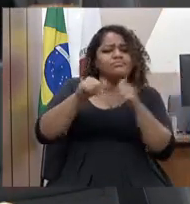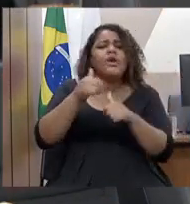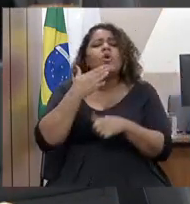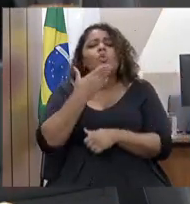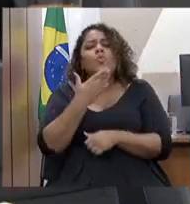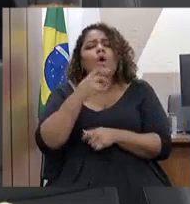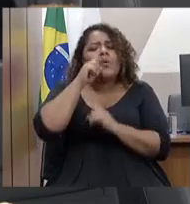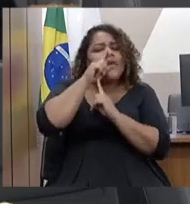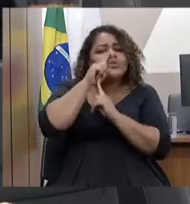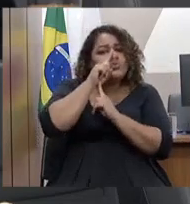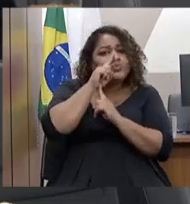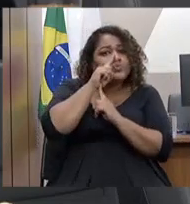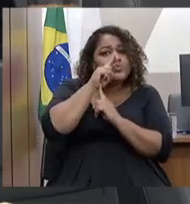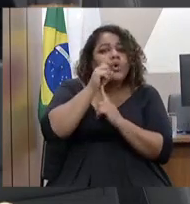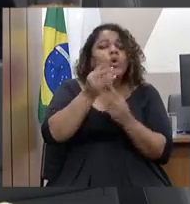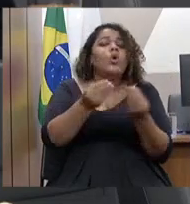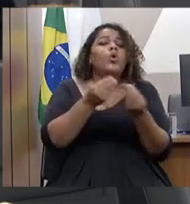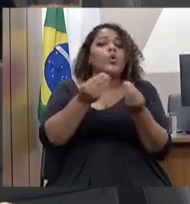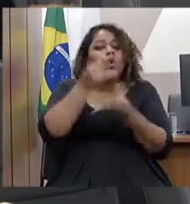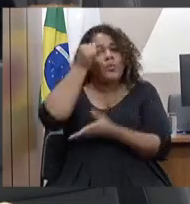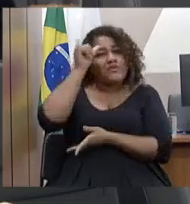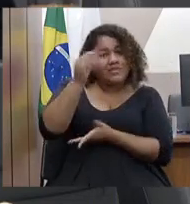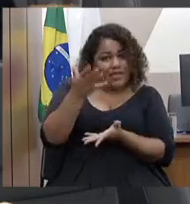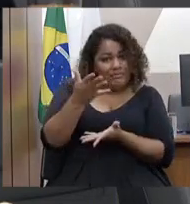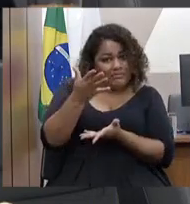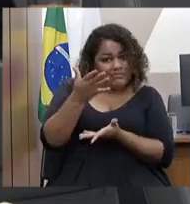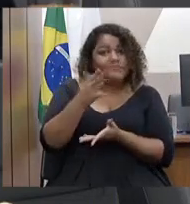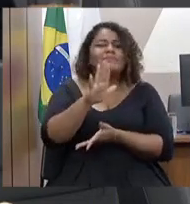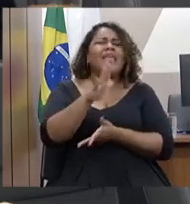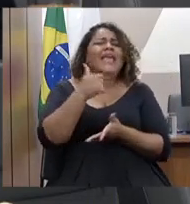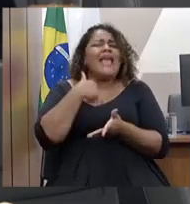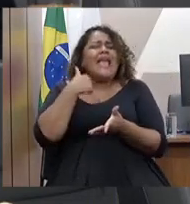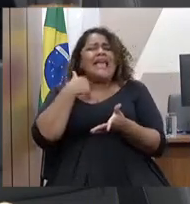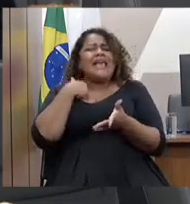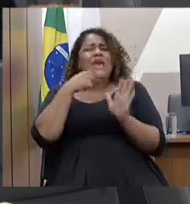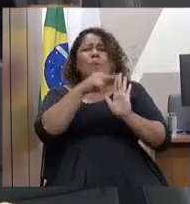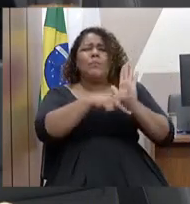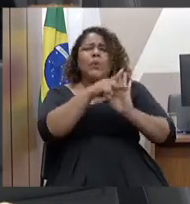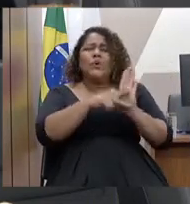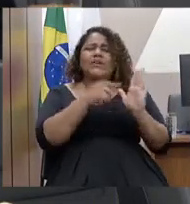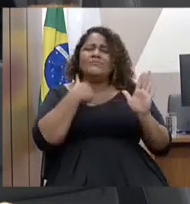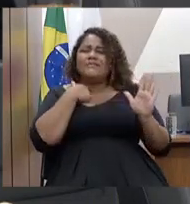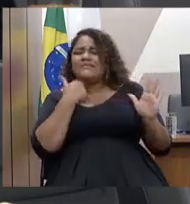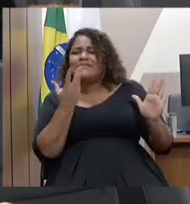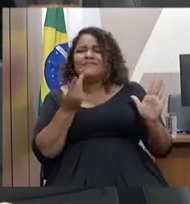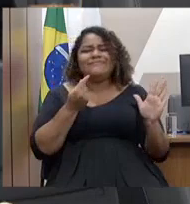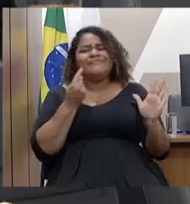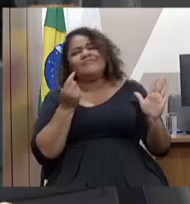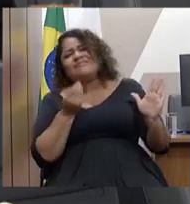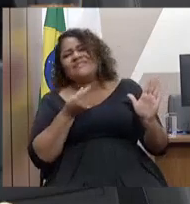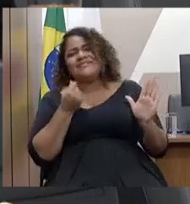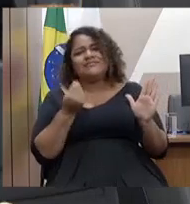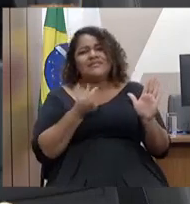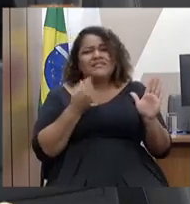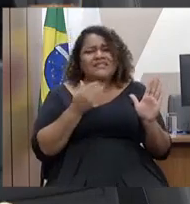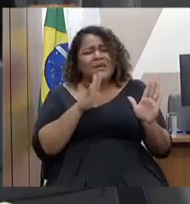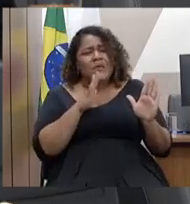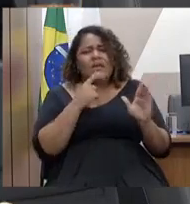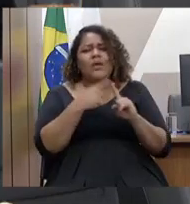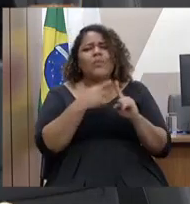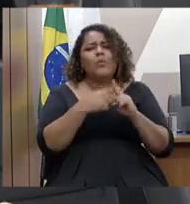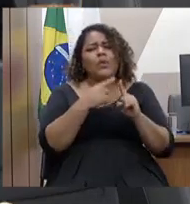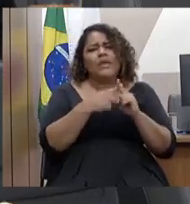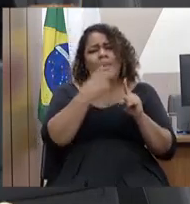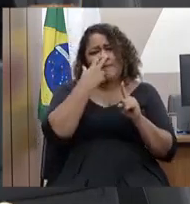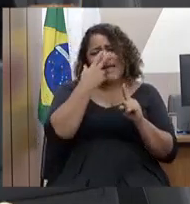tratar eu tenho uma um pouco de ressalva em relação a esse programa porque ele transmitiu para o